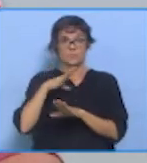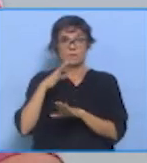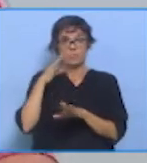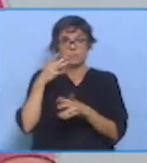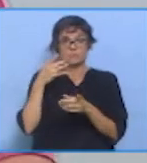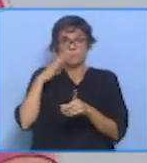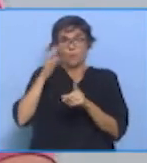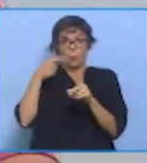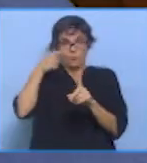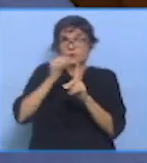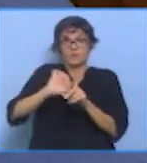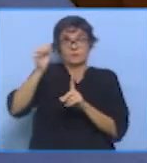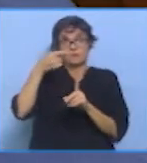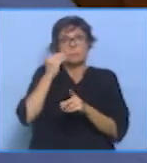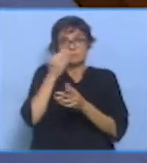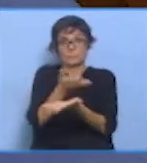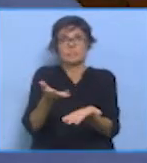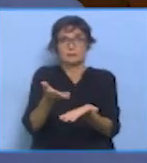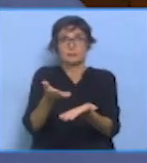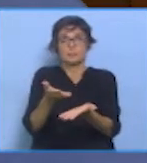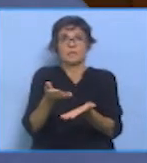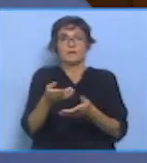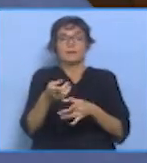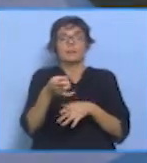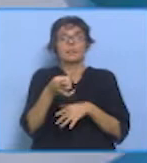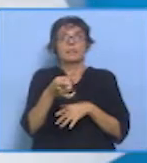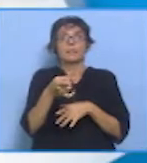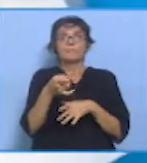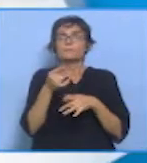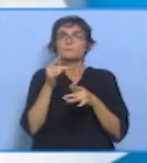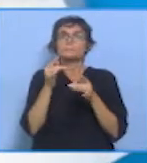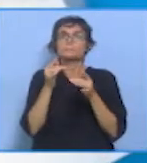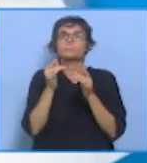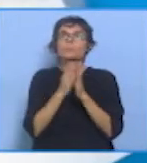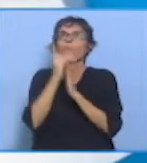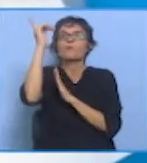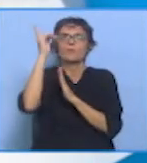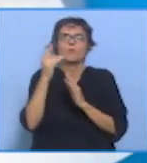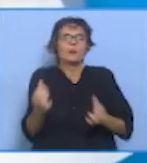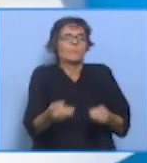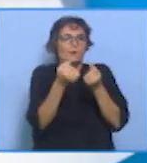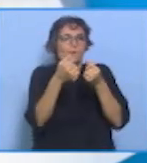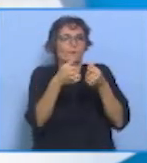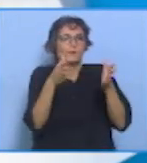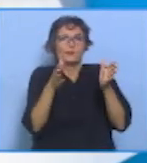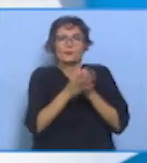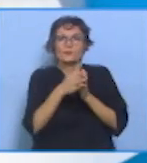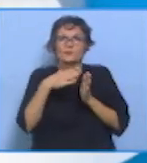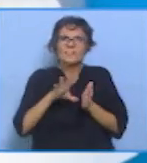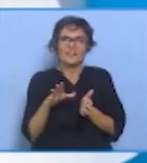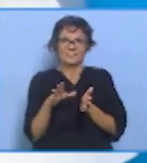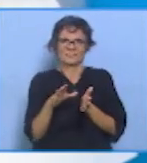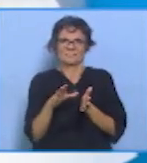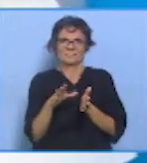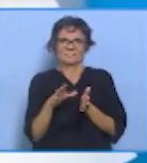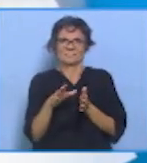O Deus de Jesus, o Deus em quem acreditamos, é um Deus que quer salvar a todos. Não quer deixar ninguém de fora. E, portanto,